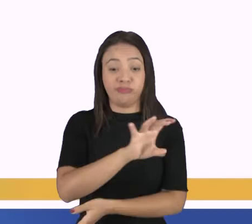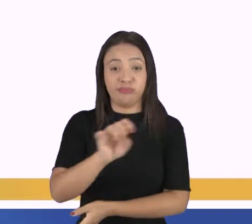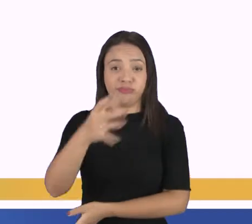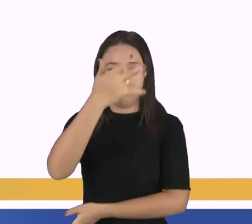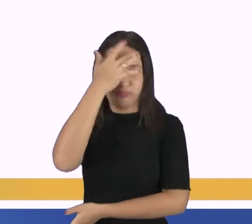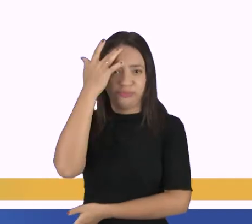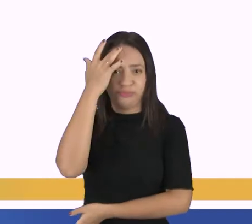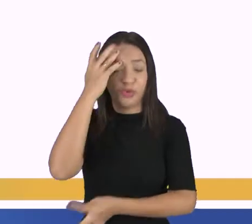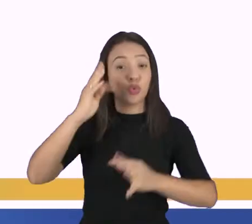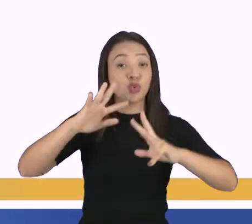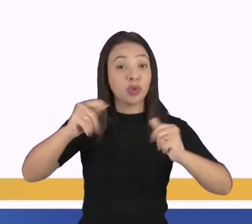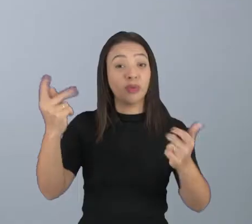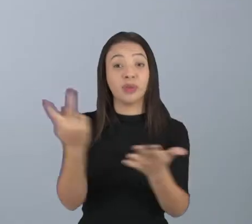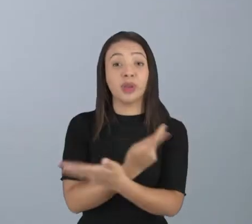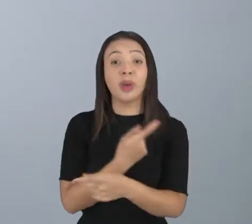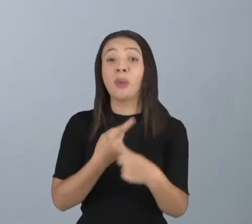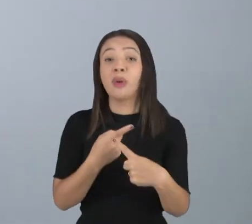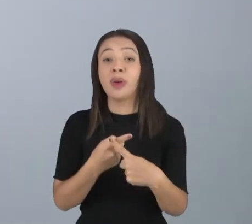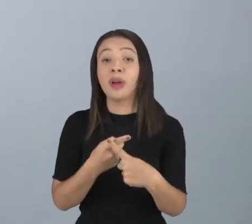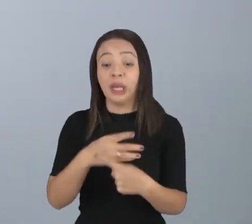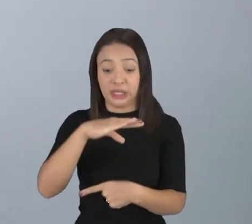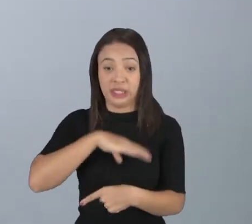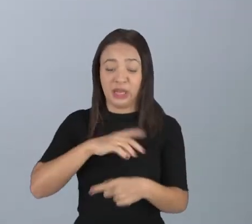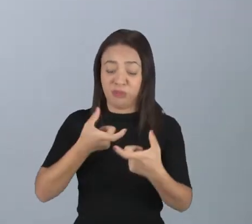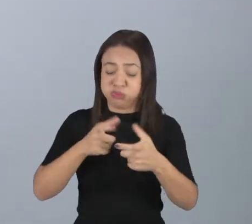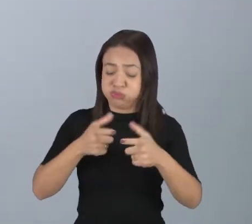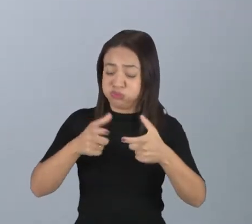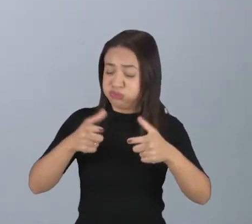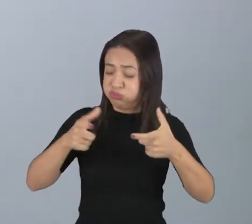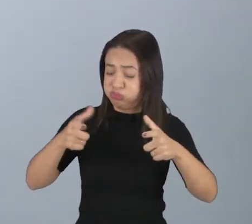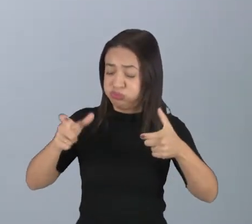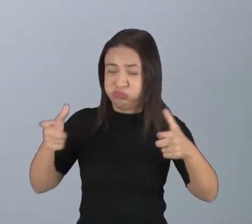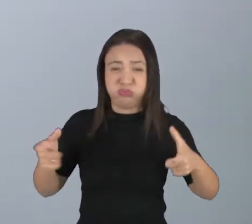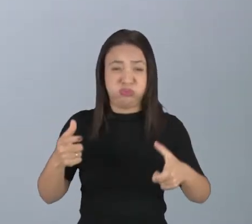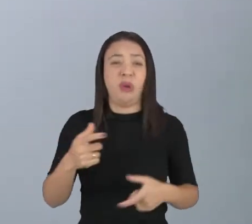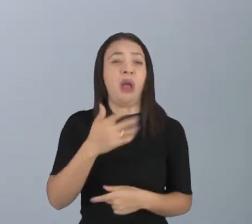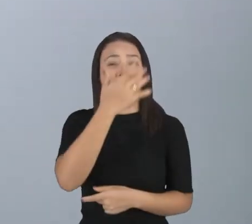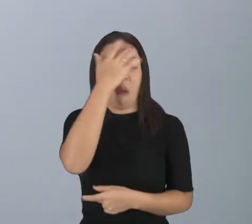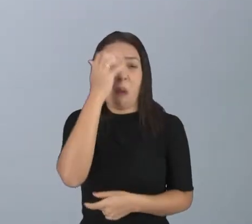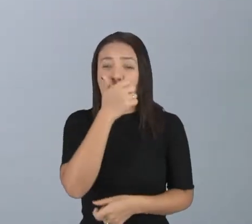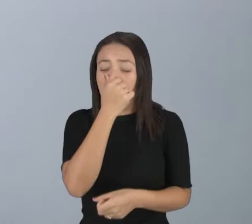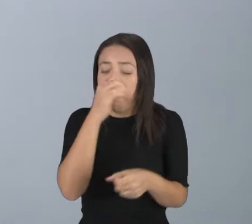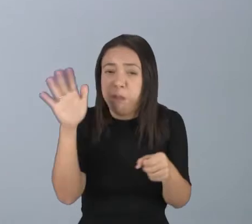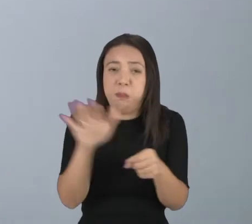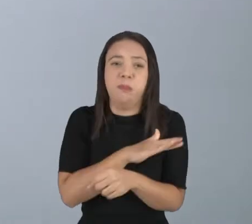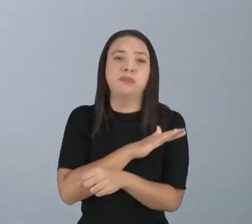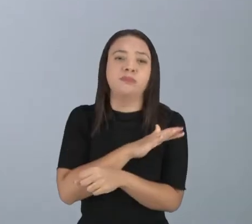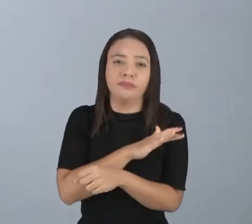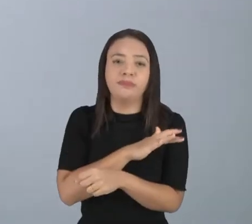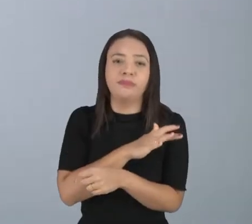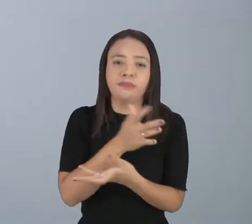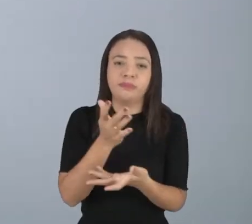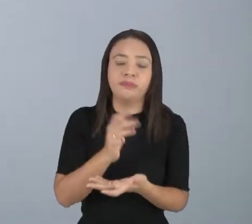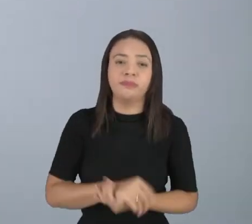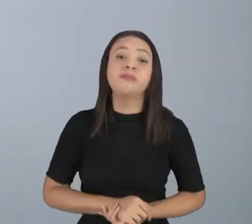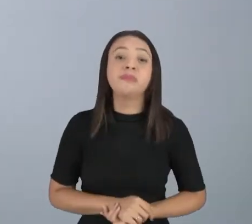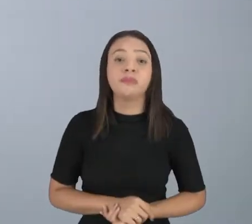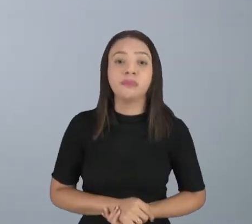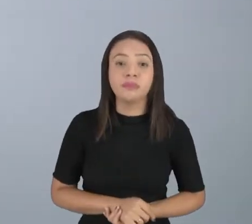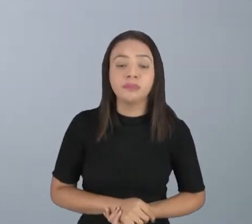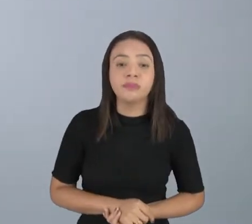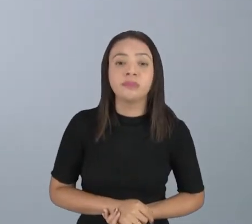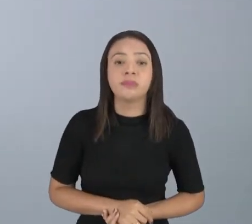aumento descontrolado das cidades, né? As condições de vida degradante. Quantas pessoas nós